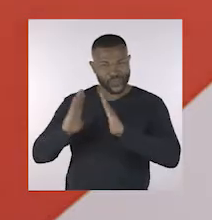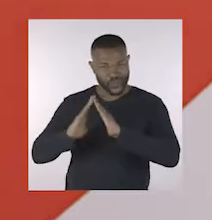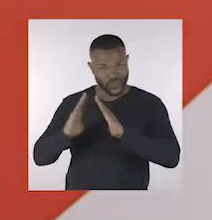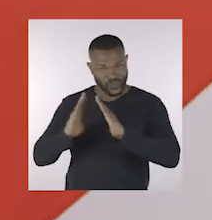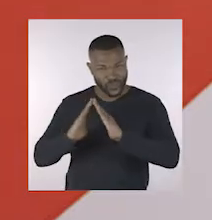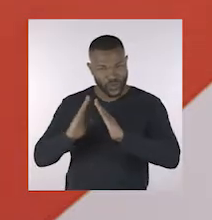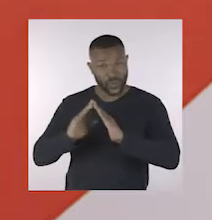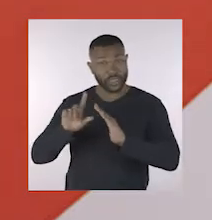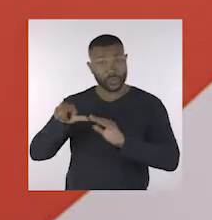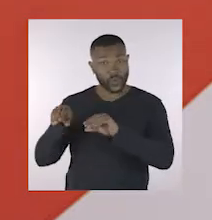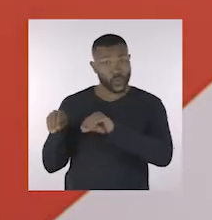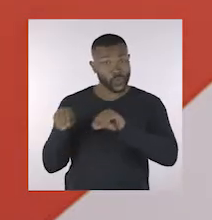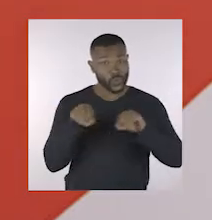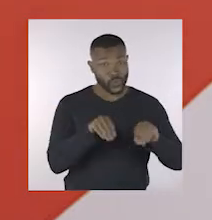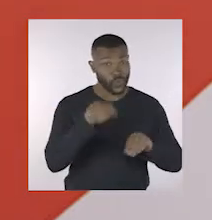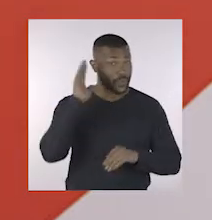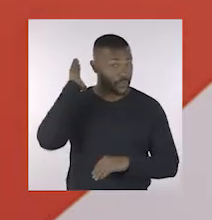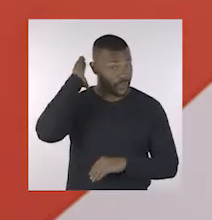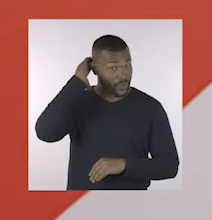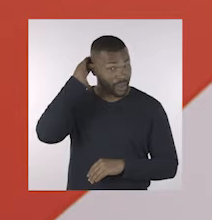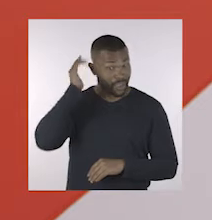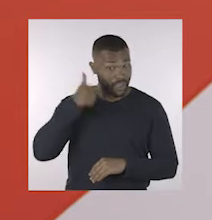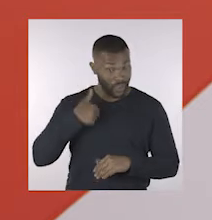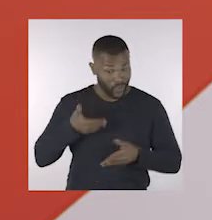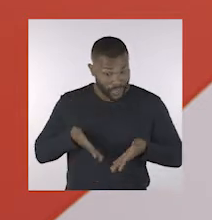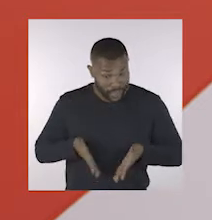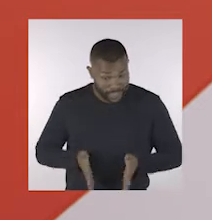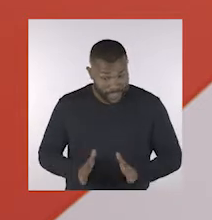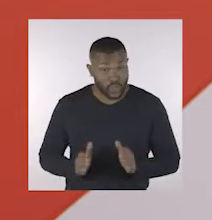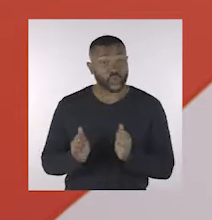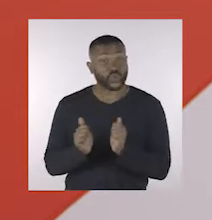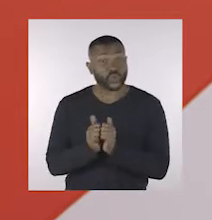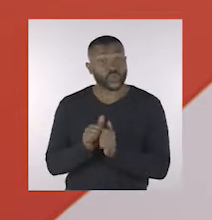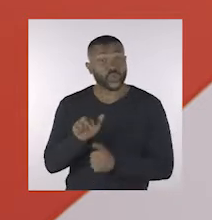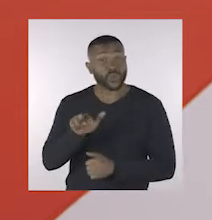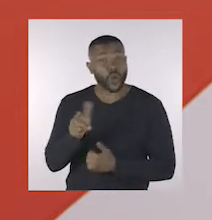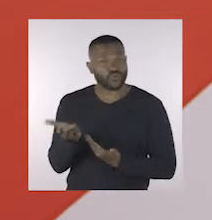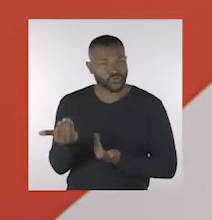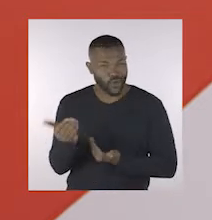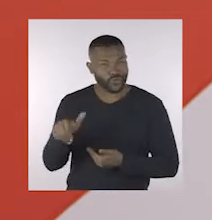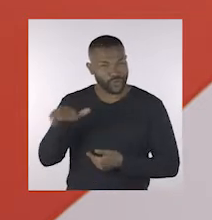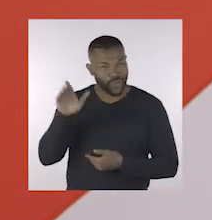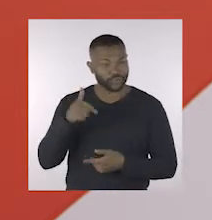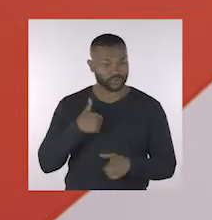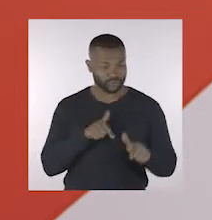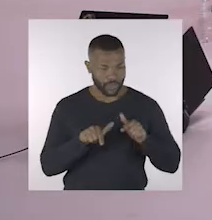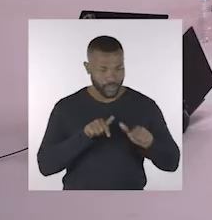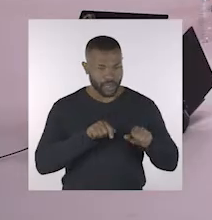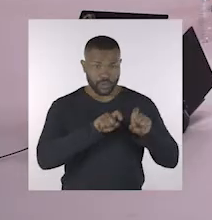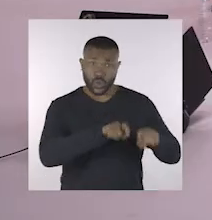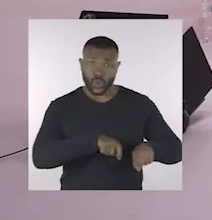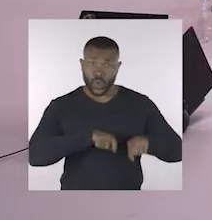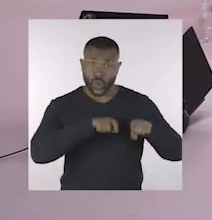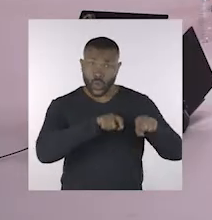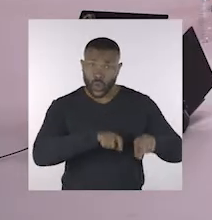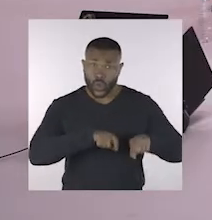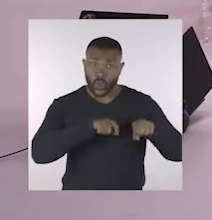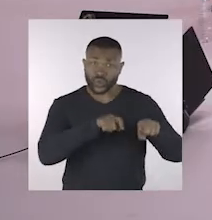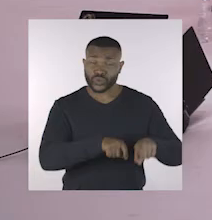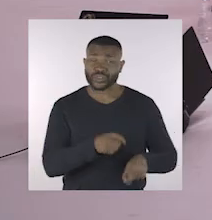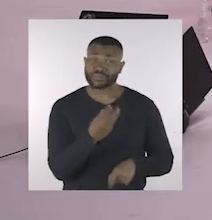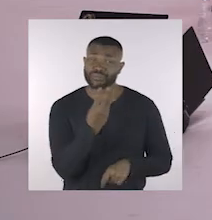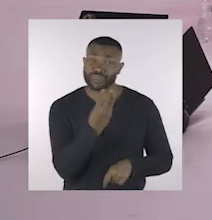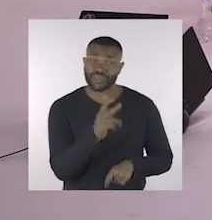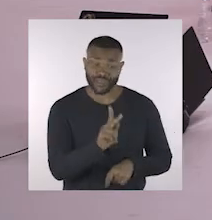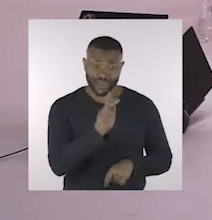moraram lá e depois foram para o Paraná eu nasci no Paraná junto com o meu irmão mais novo Trabalhei na roça andava a 3